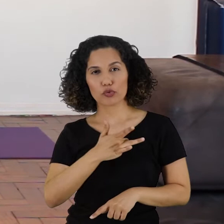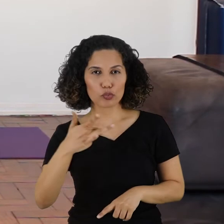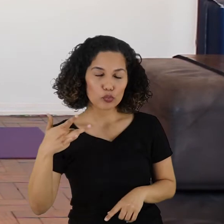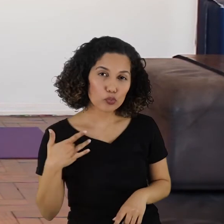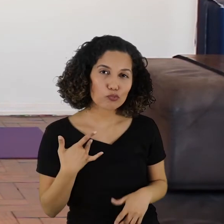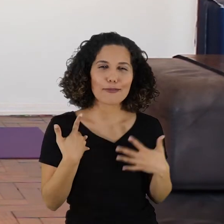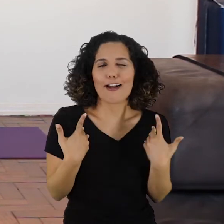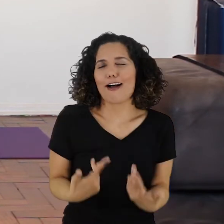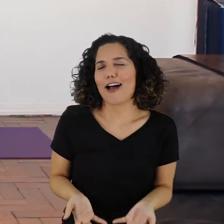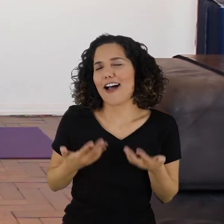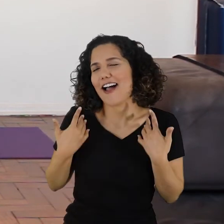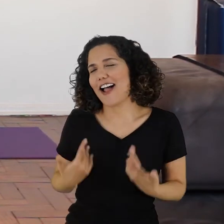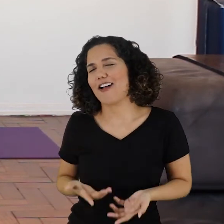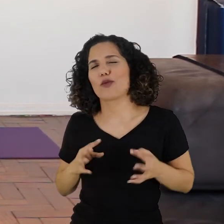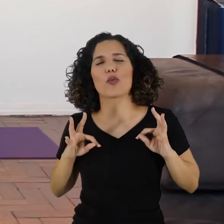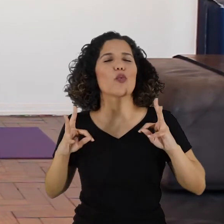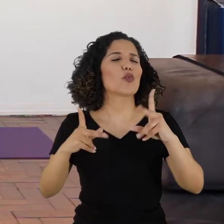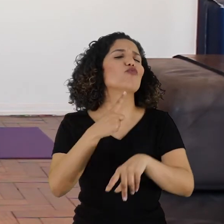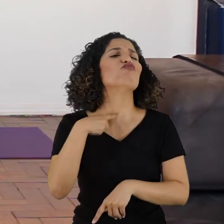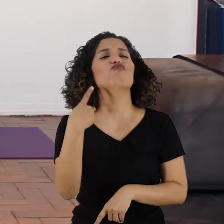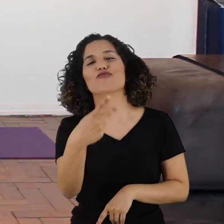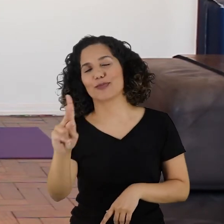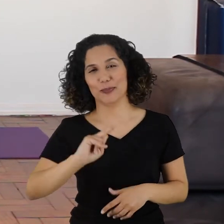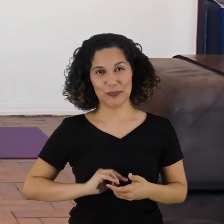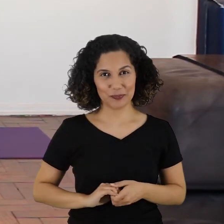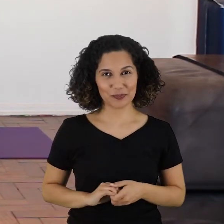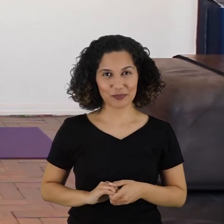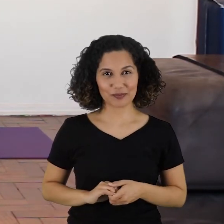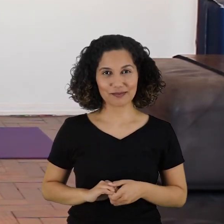tem saúde, tem leveza, tem o que você quiser.